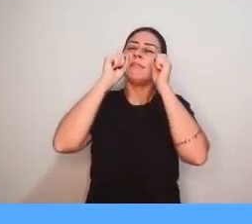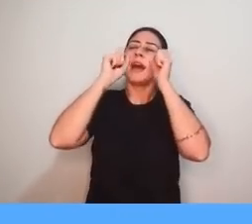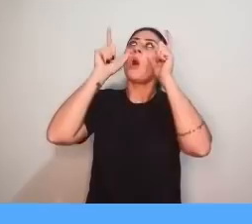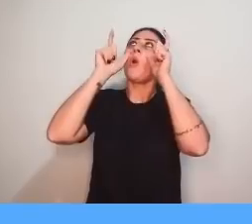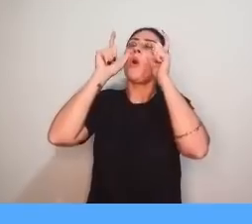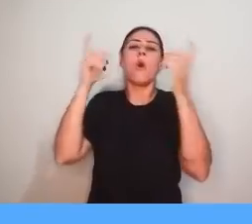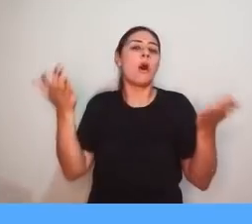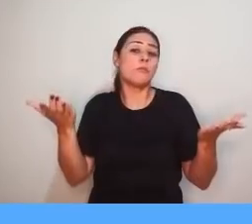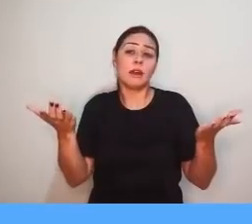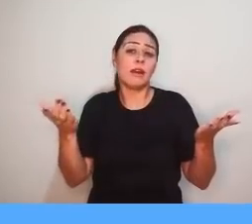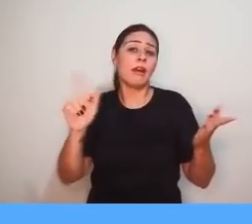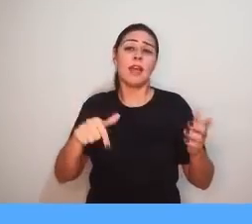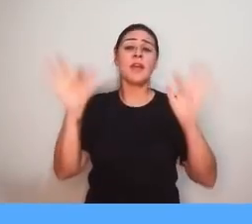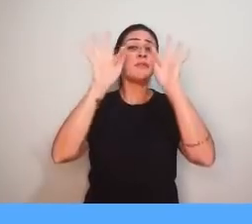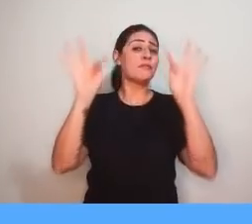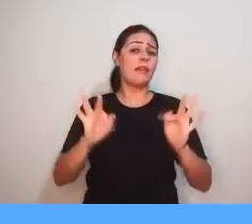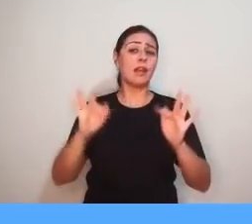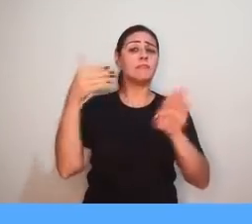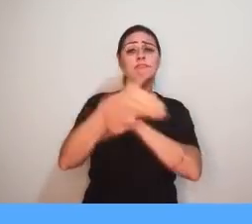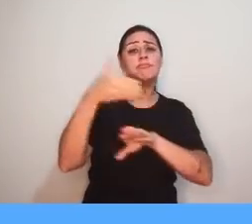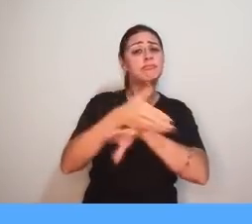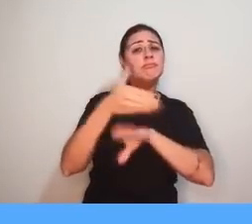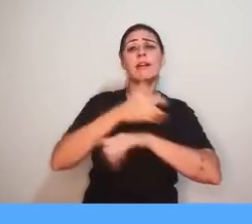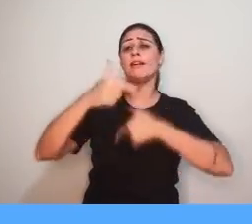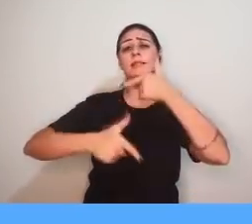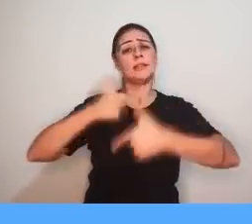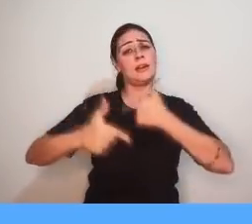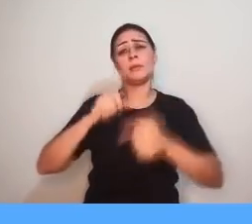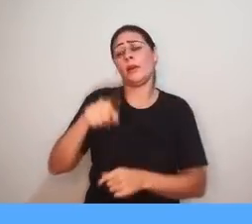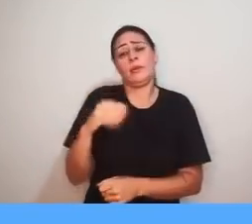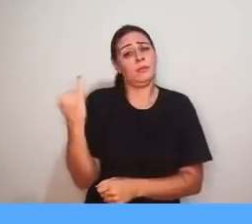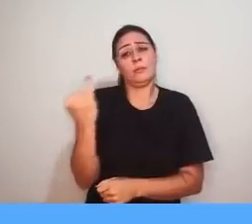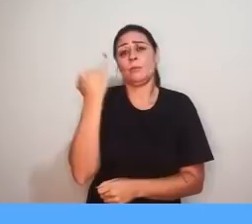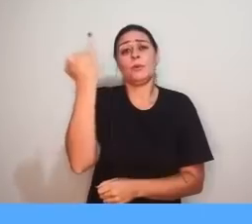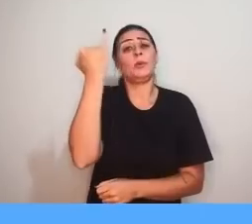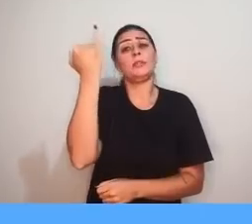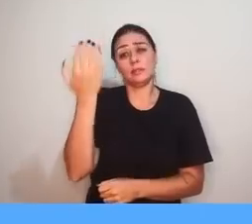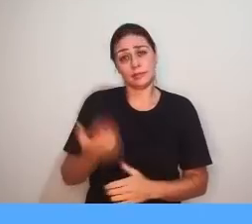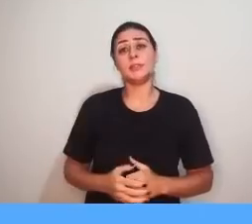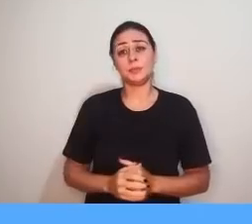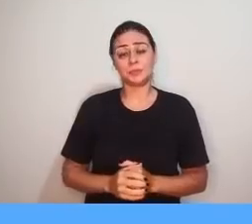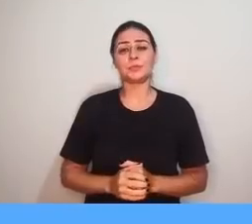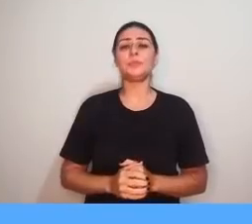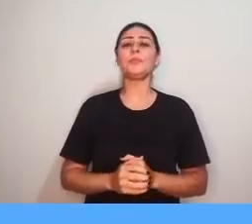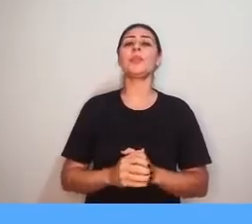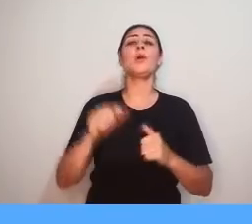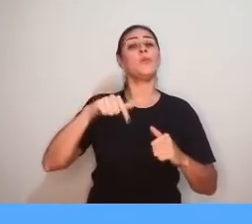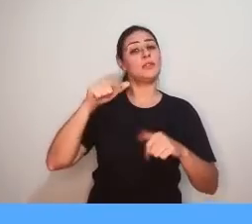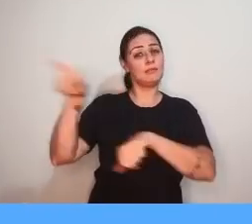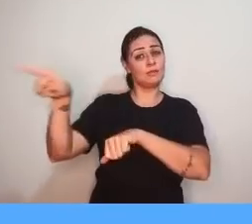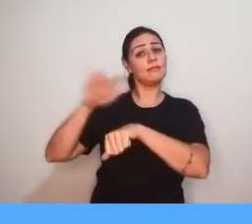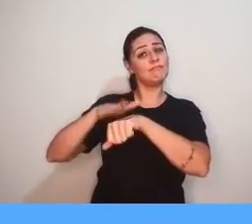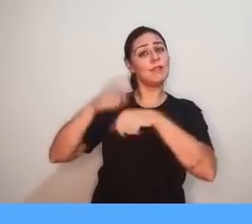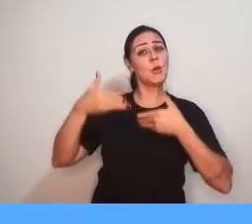gente acordar todo dia e ir feliz para o nosso trabalho, e isso é muito importante.